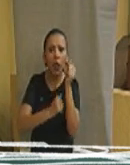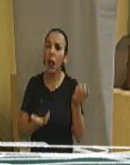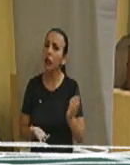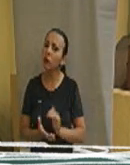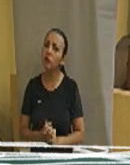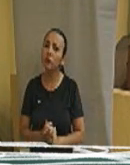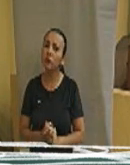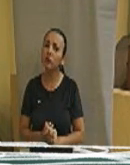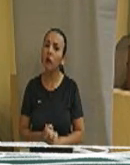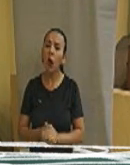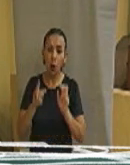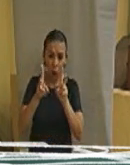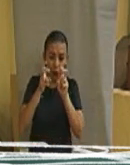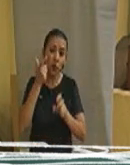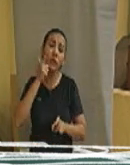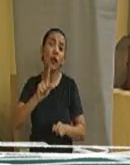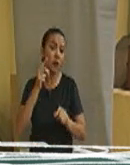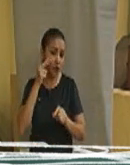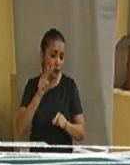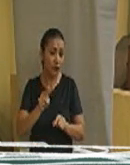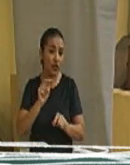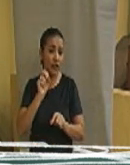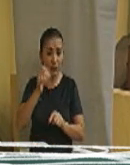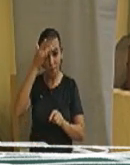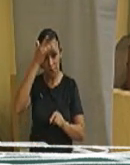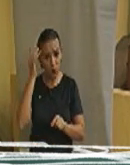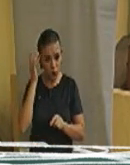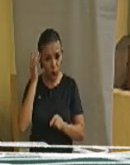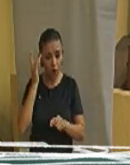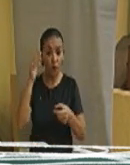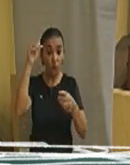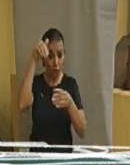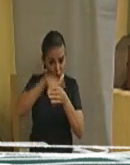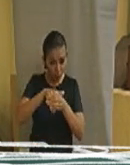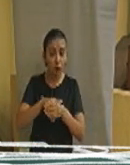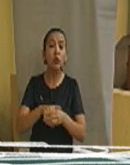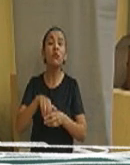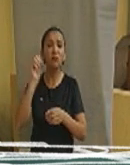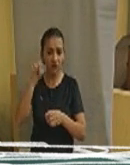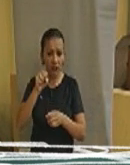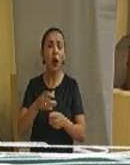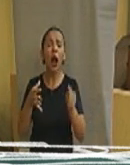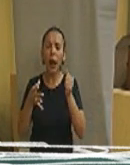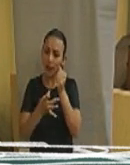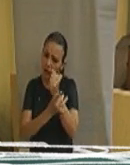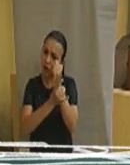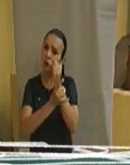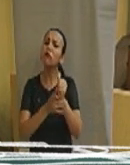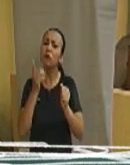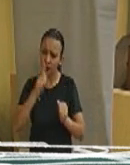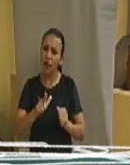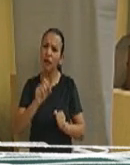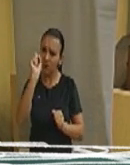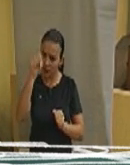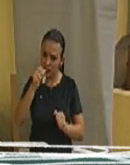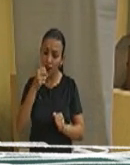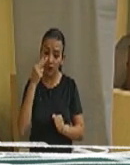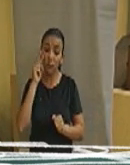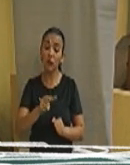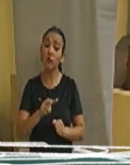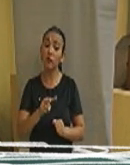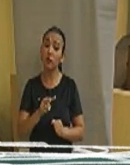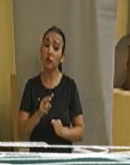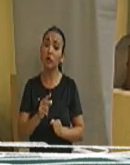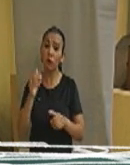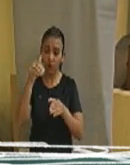Se a pessoa votou. Se o seu voto foi colocado na urna. Isso sim é garantido, a gente consegue garantir que você votou e o seu